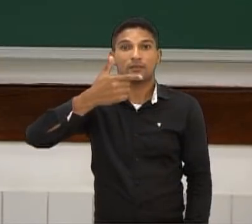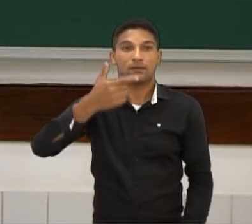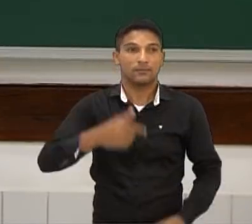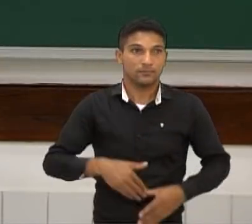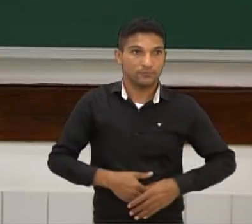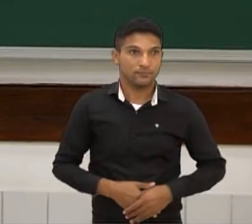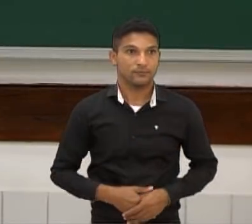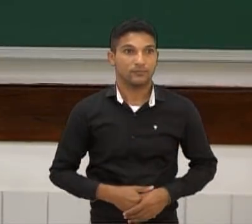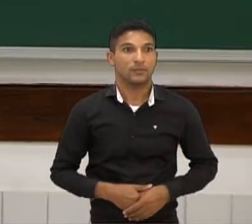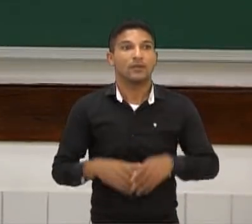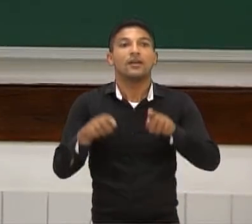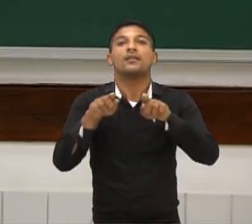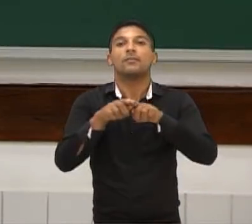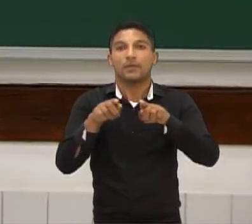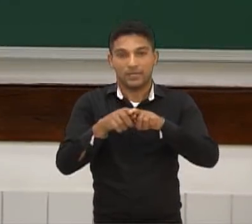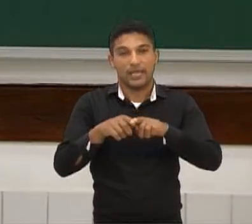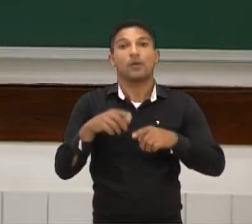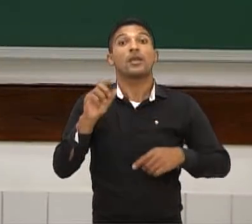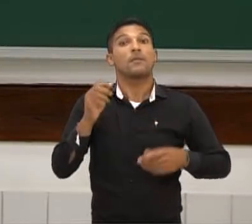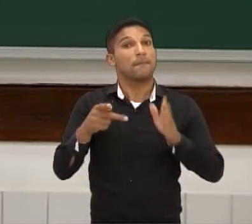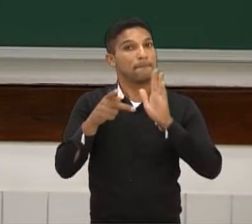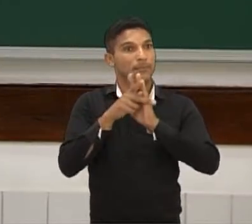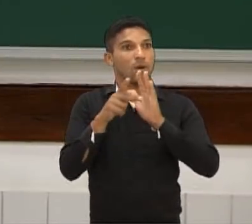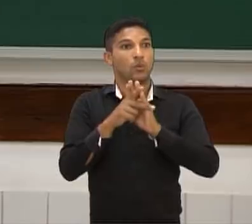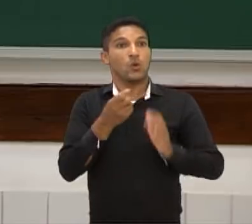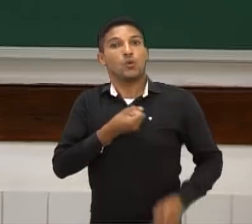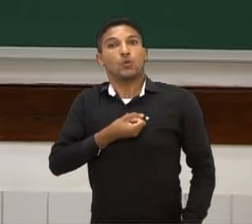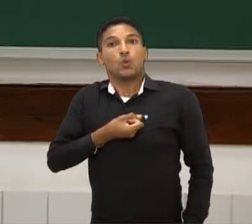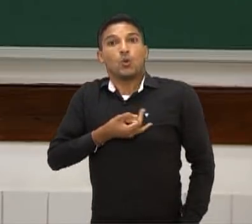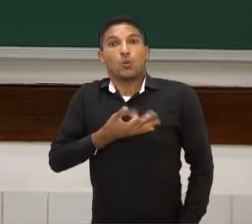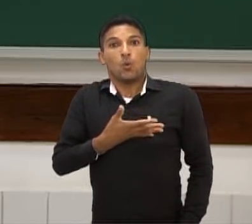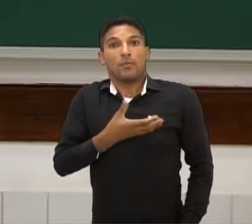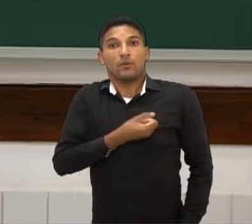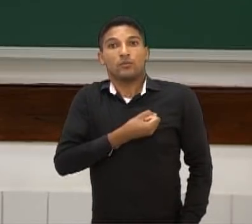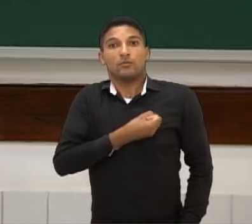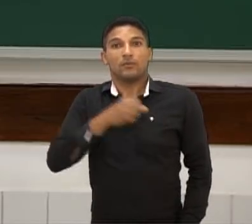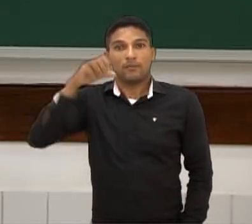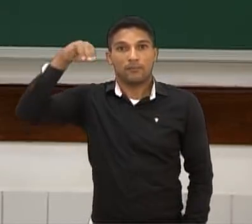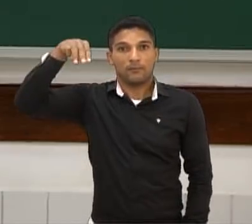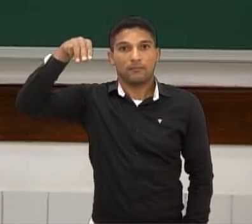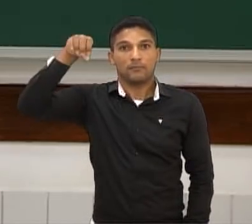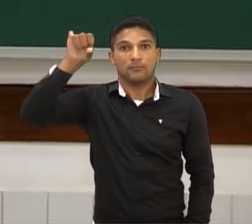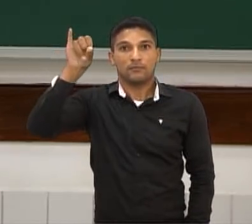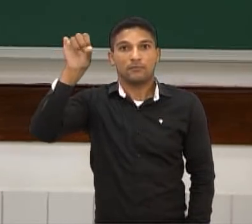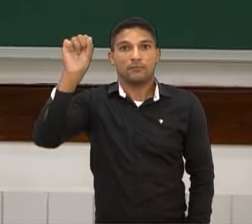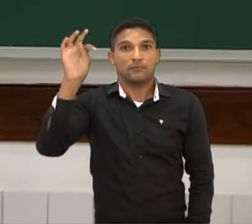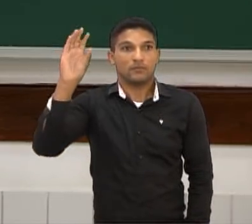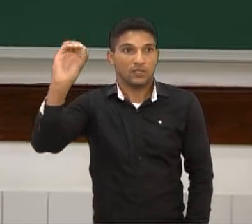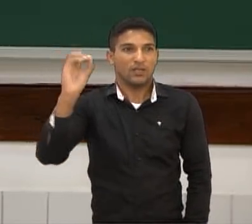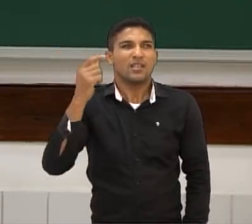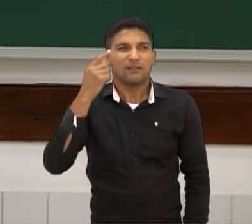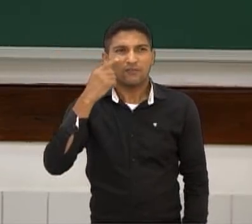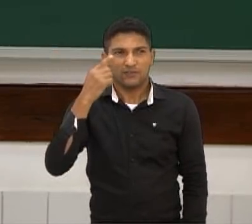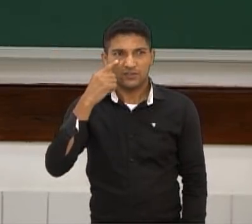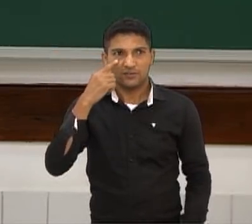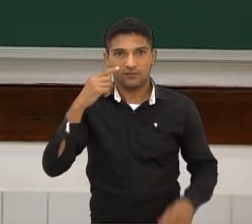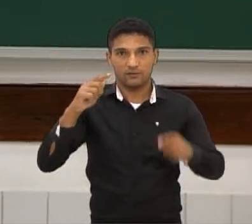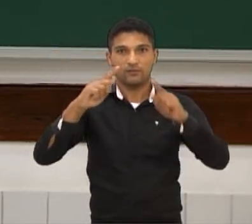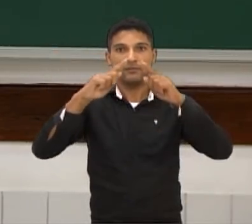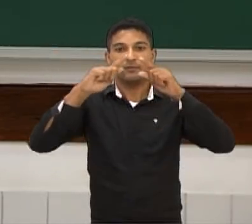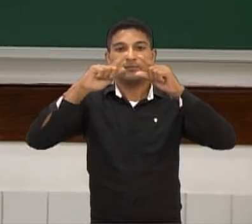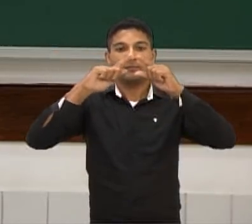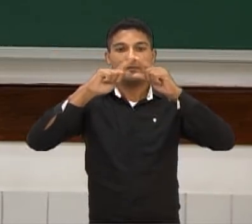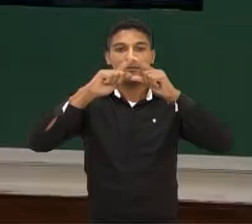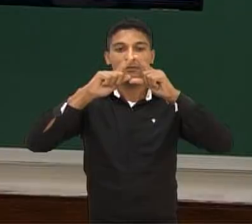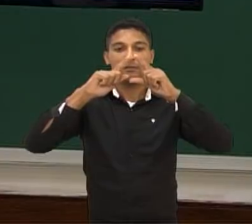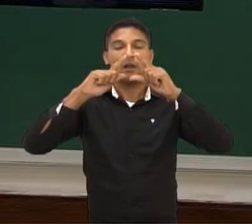traz mais um pouquinho da questão do número misto. A professora colocou umas figuras para vocês ali em formato de triângulo, para vocês relembrarem um pouquinho também da questão